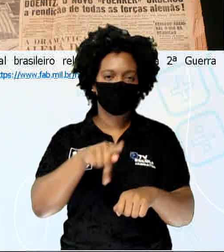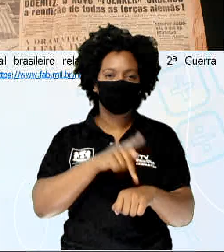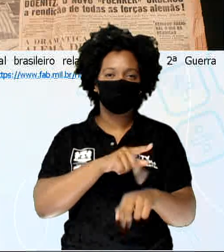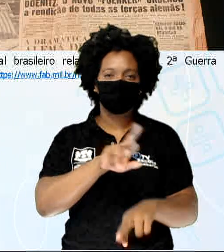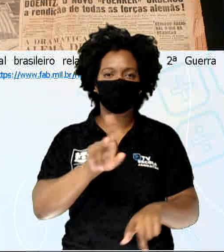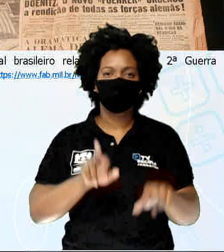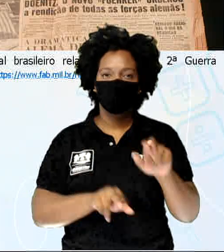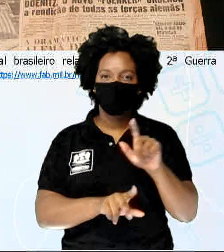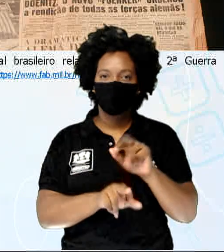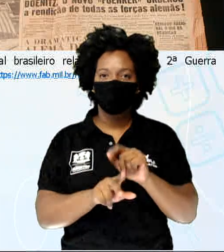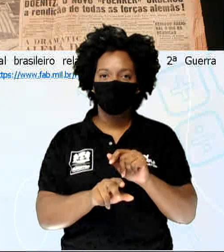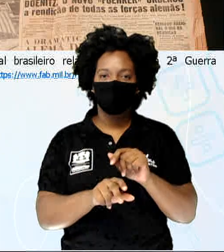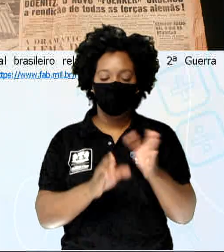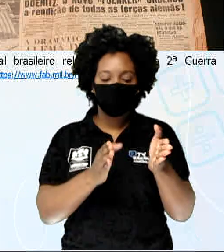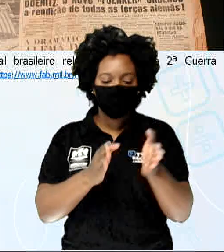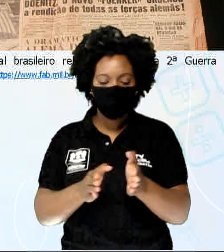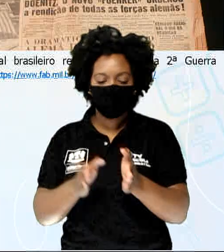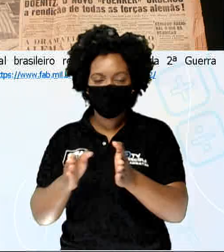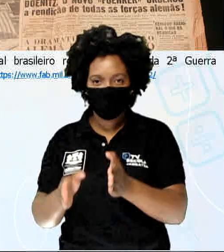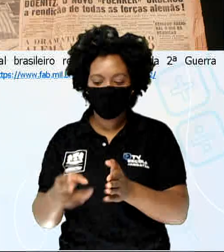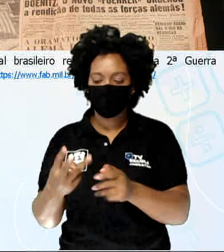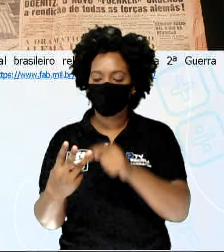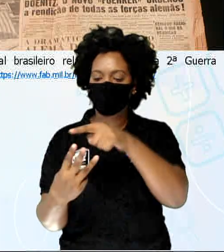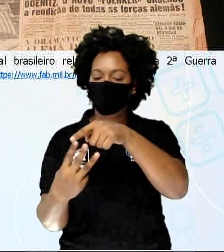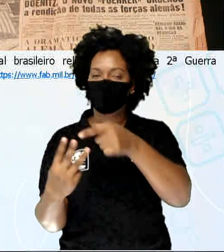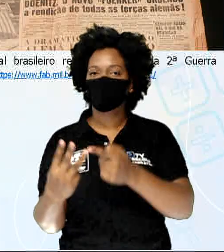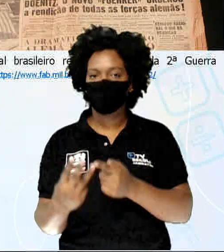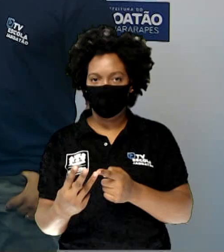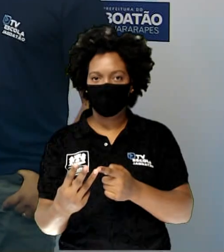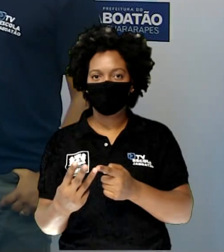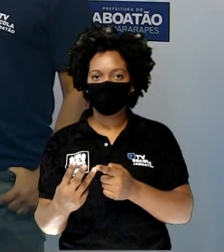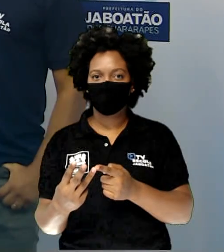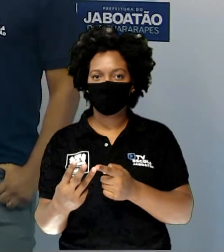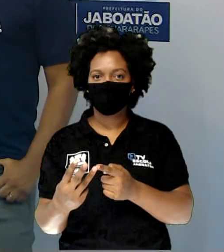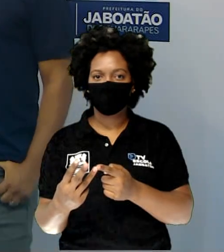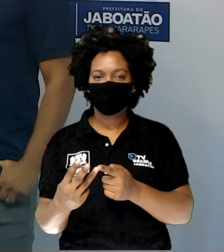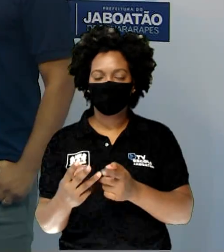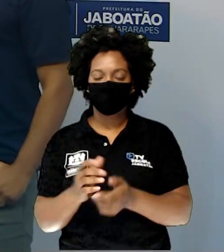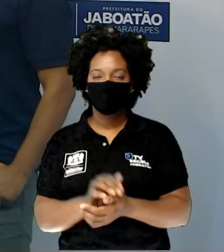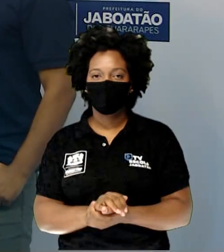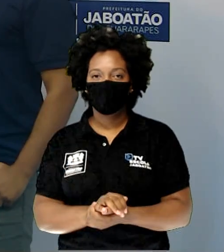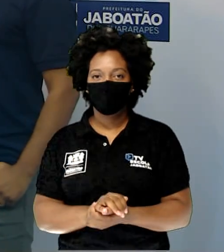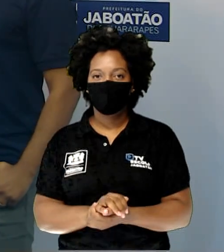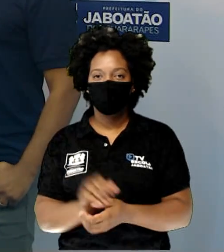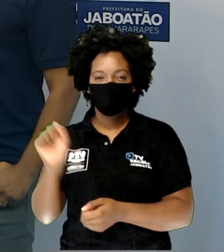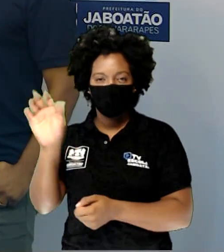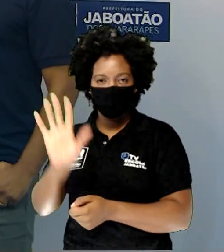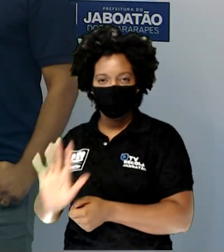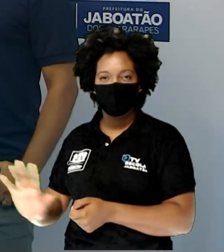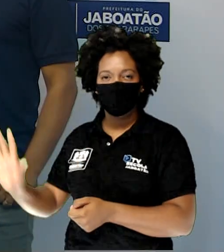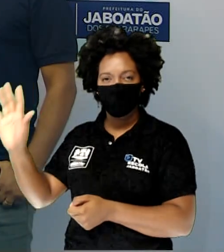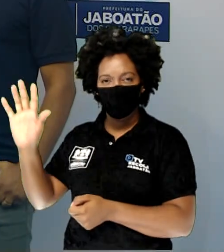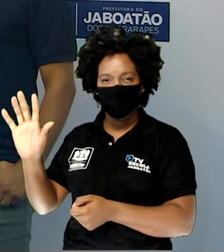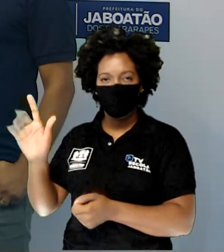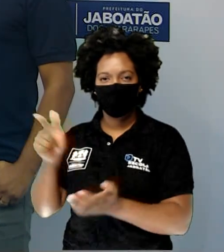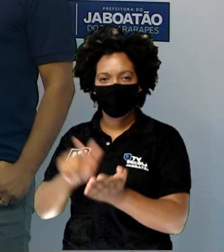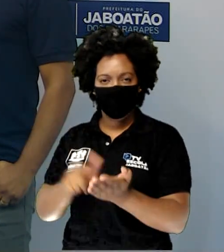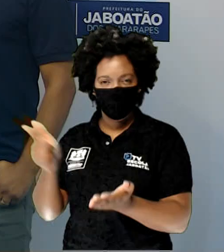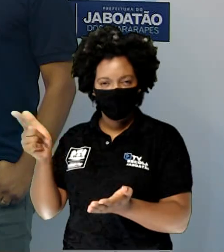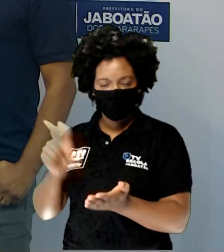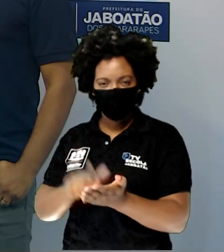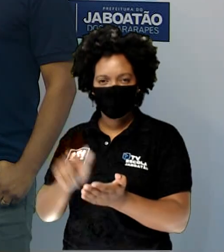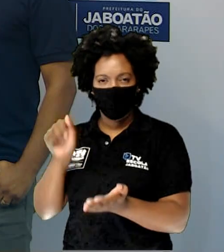tripla classificação. Então, aqui você tem ao lado essa imagem aqui de um jornal